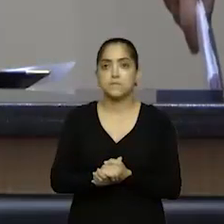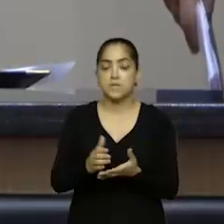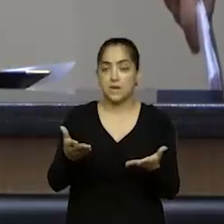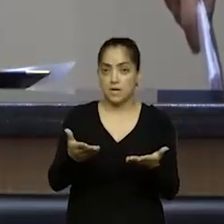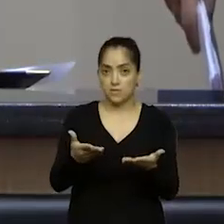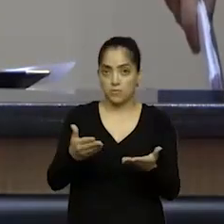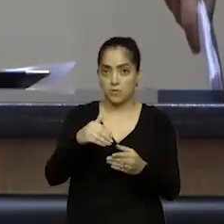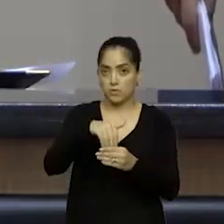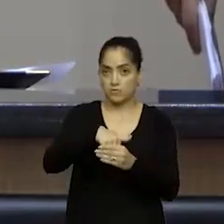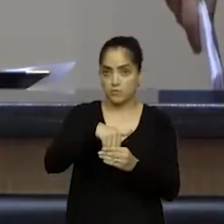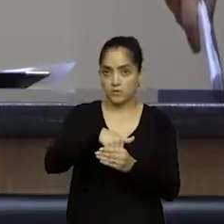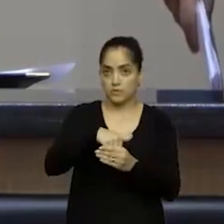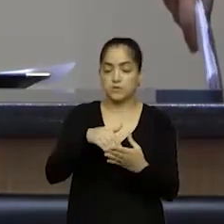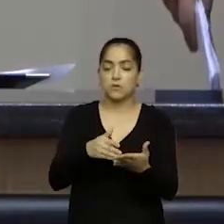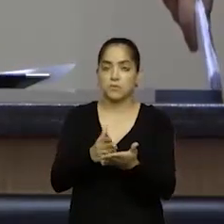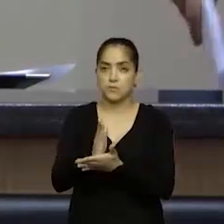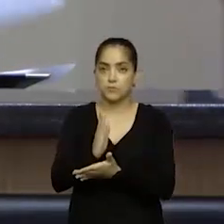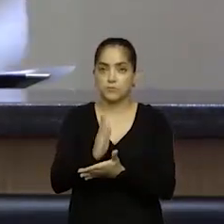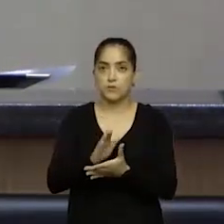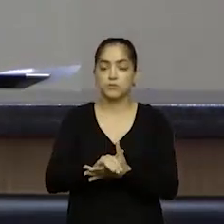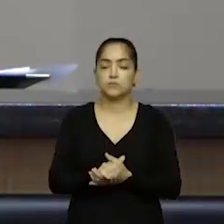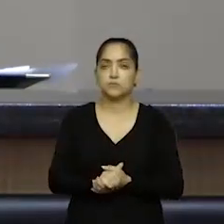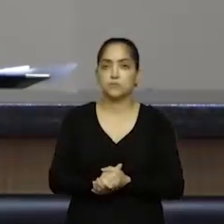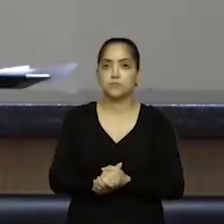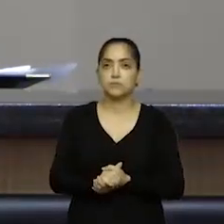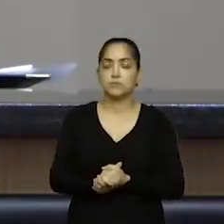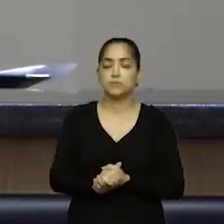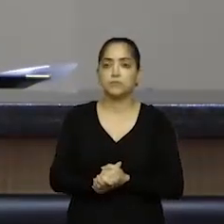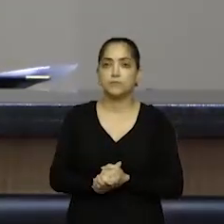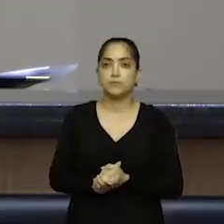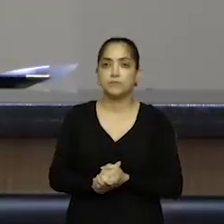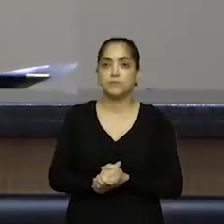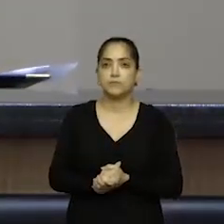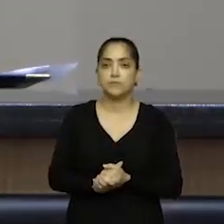em votação, aprovado.